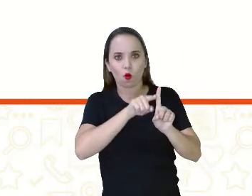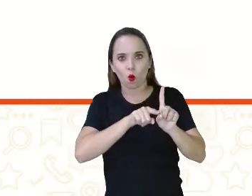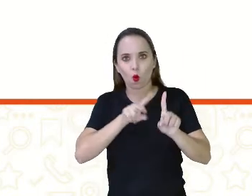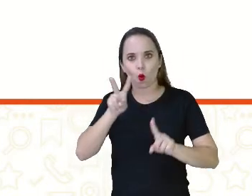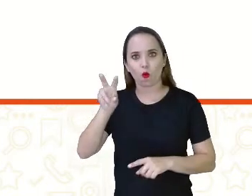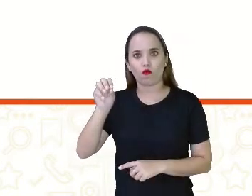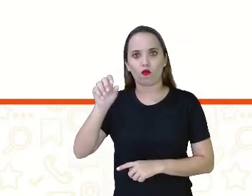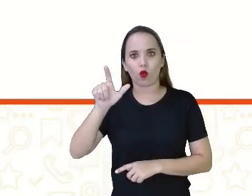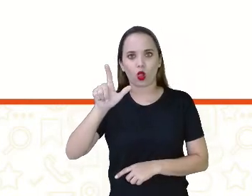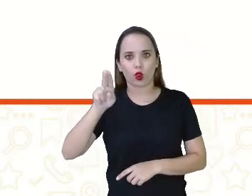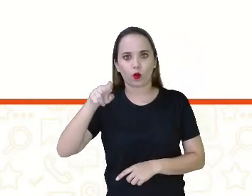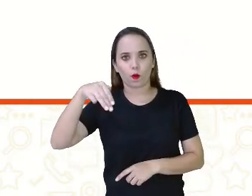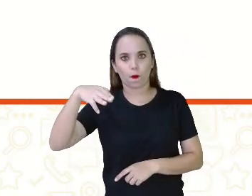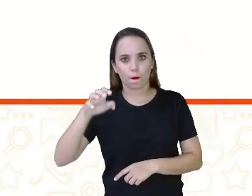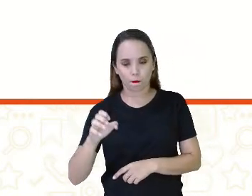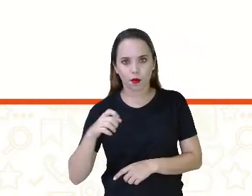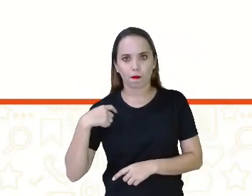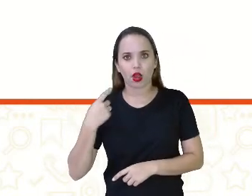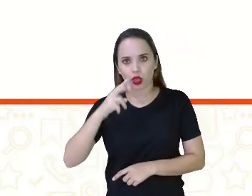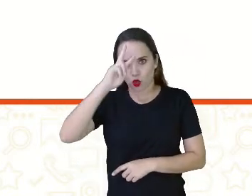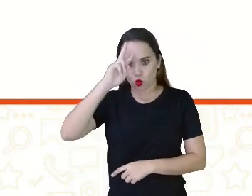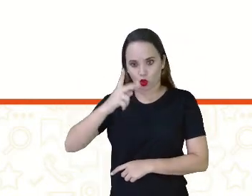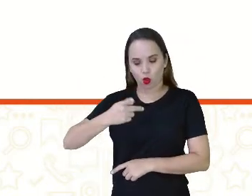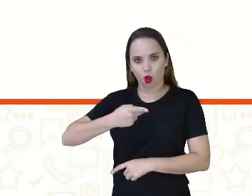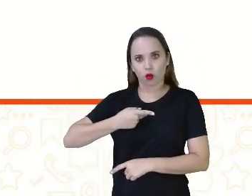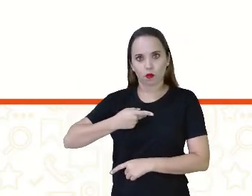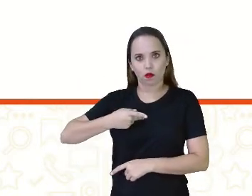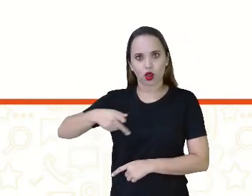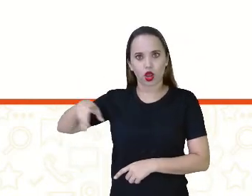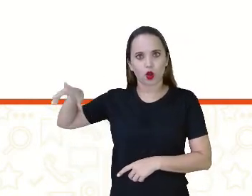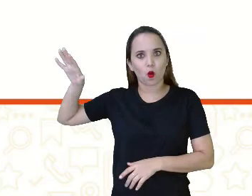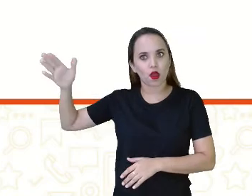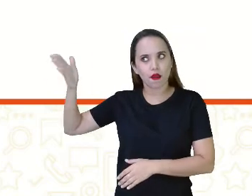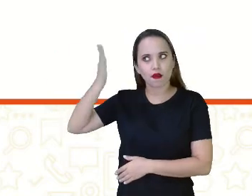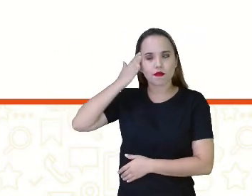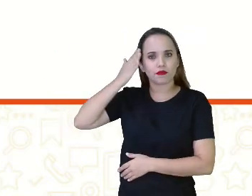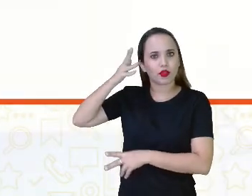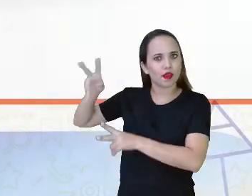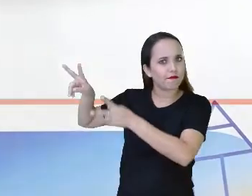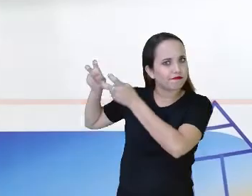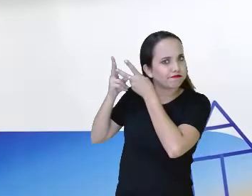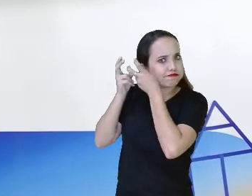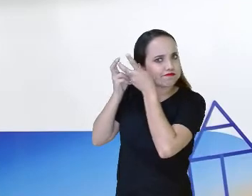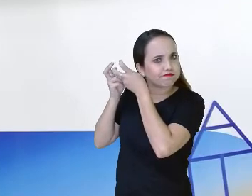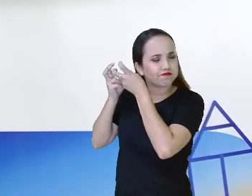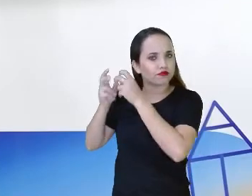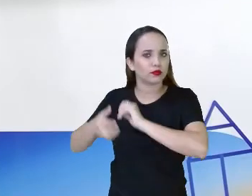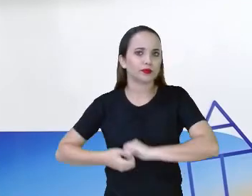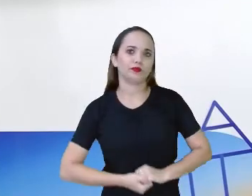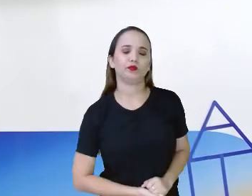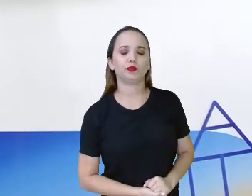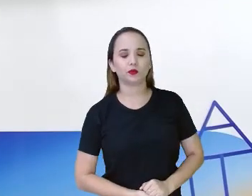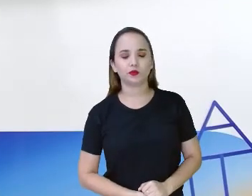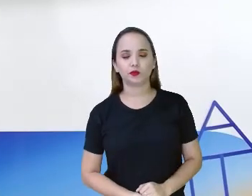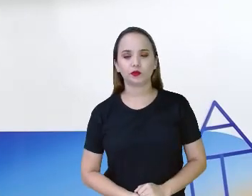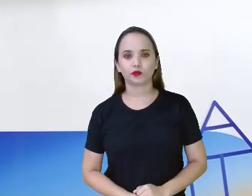do ouvido humano. Então, é importante que esse som ele seja audível para as crianças.